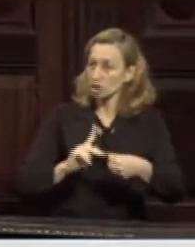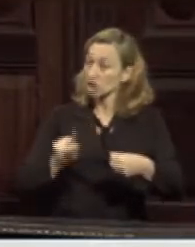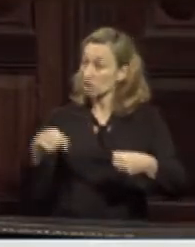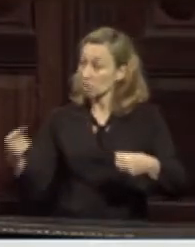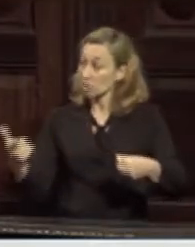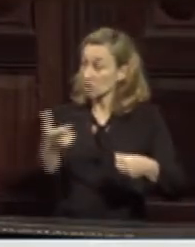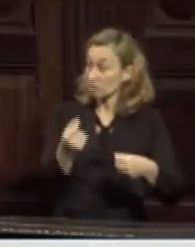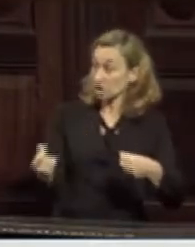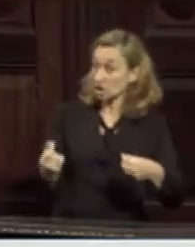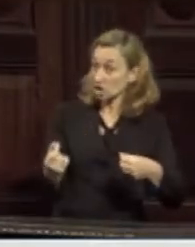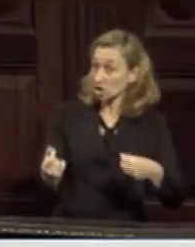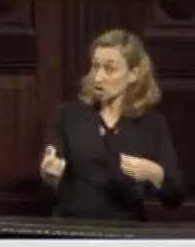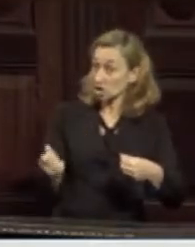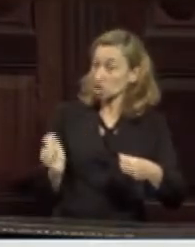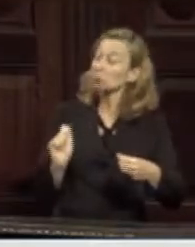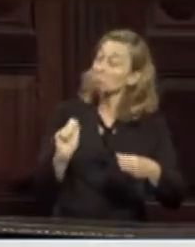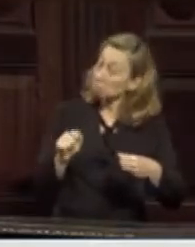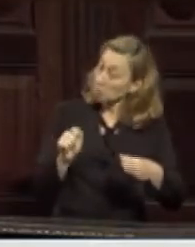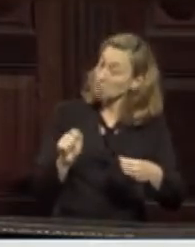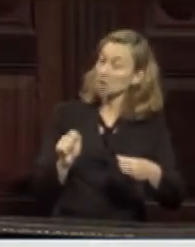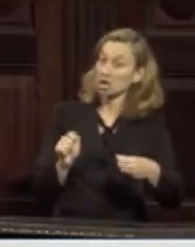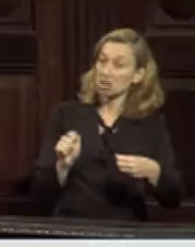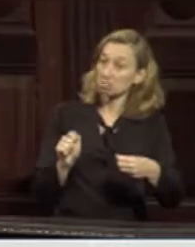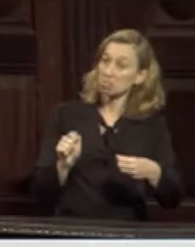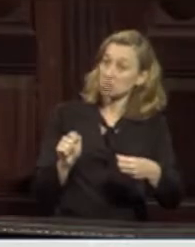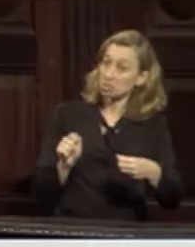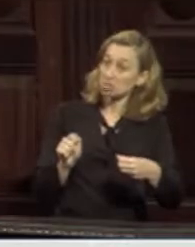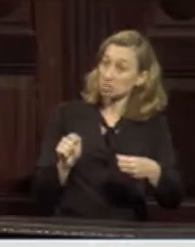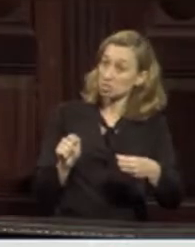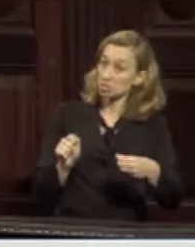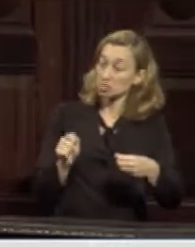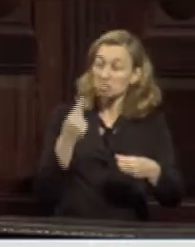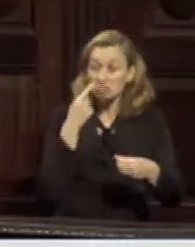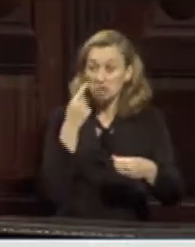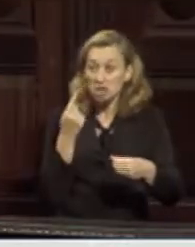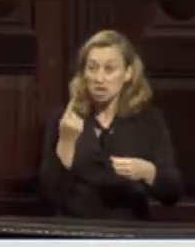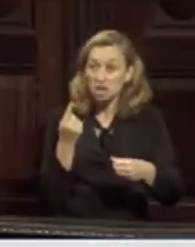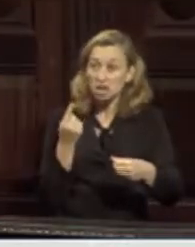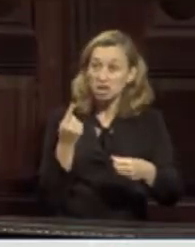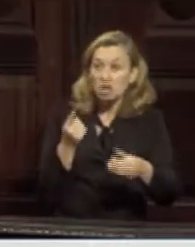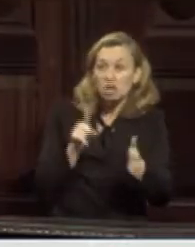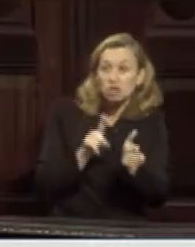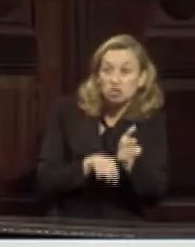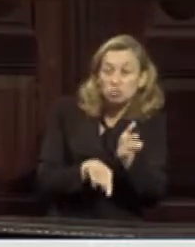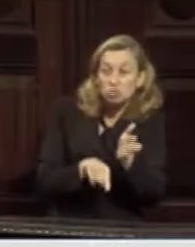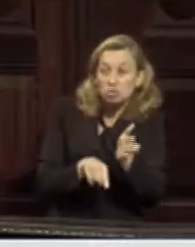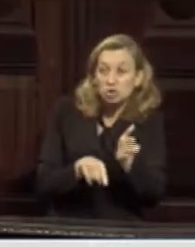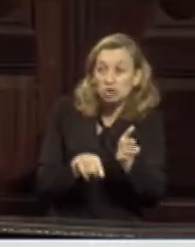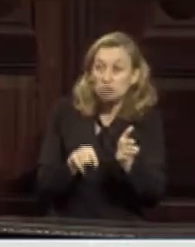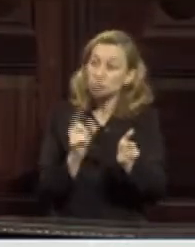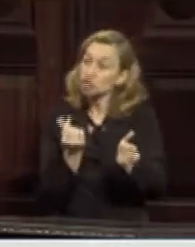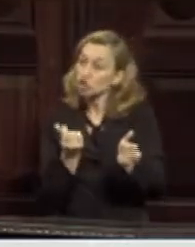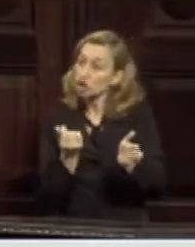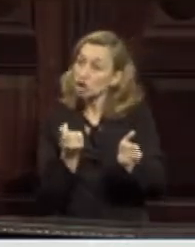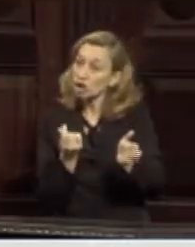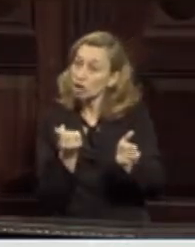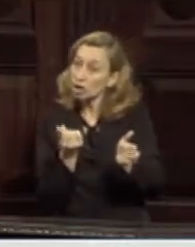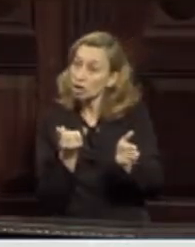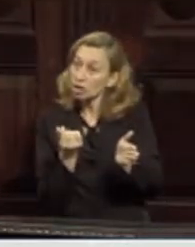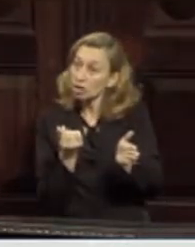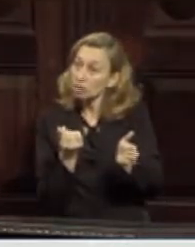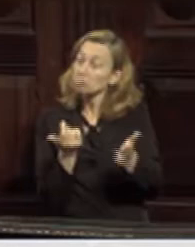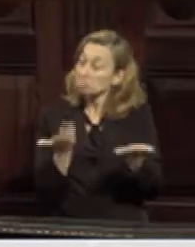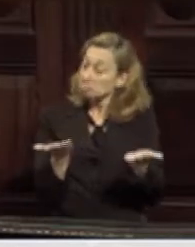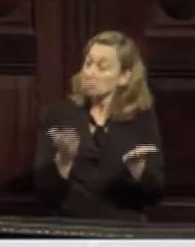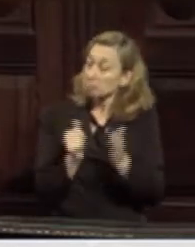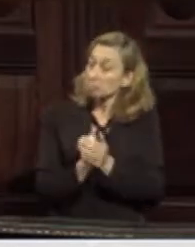excedente, é razoável que nós queiramos, autorizemos uma redução dos royalties para que os investimentos sejam